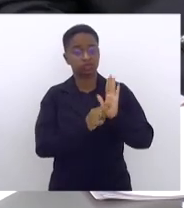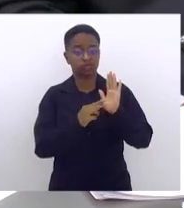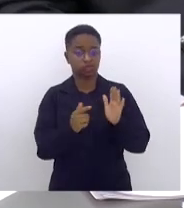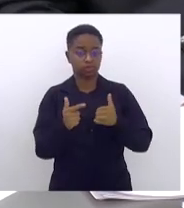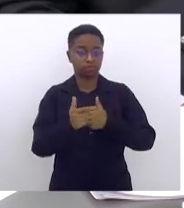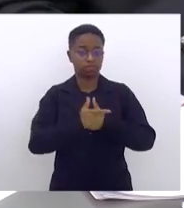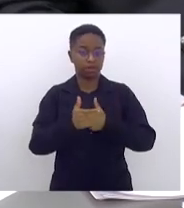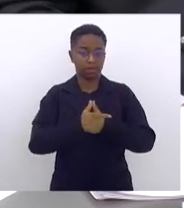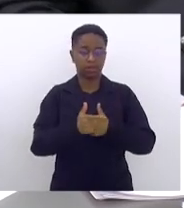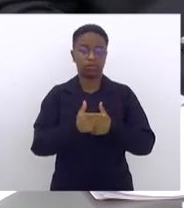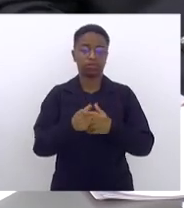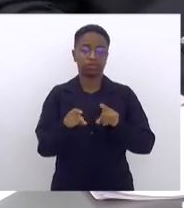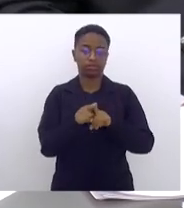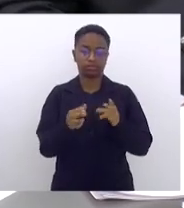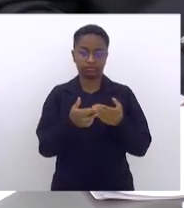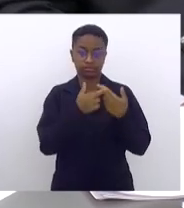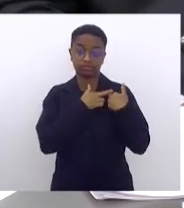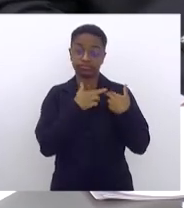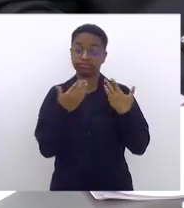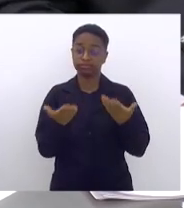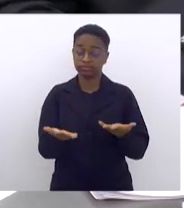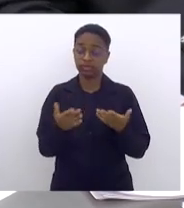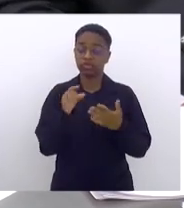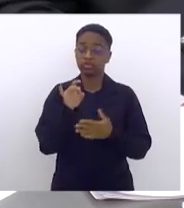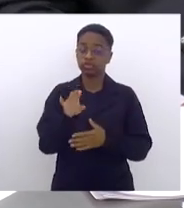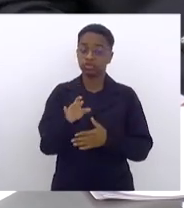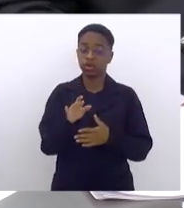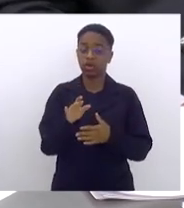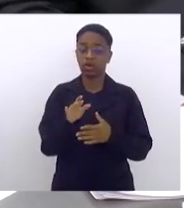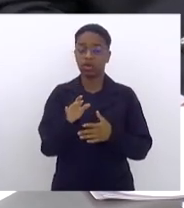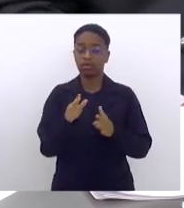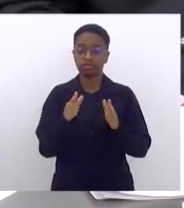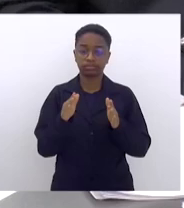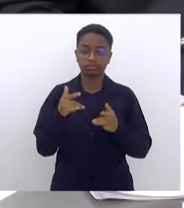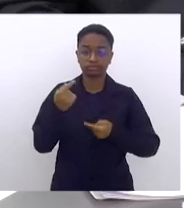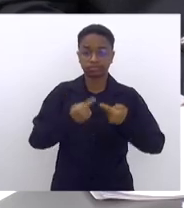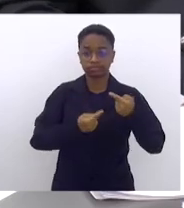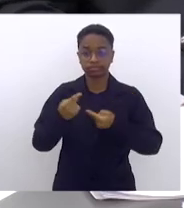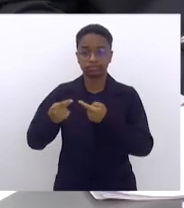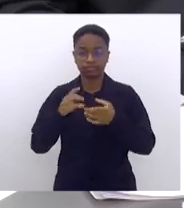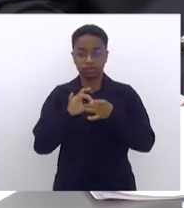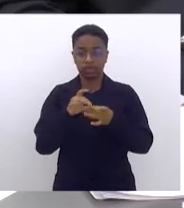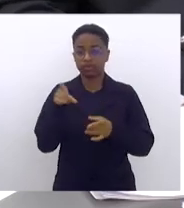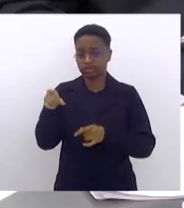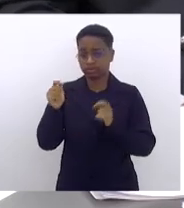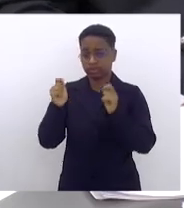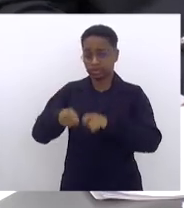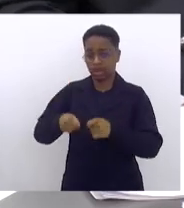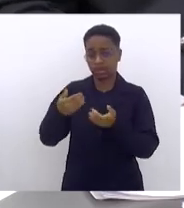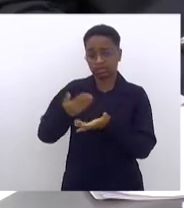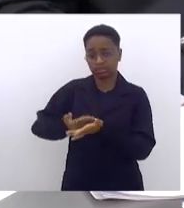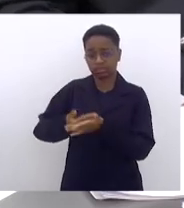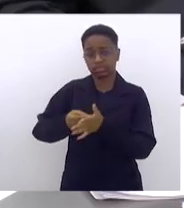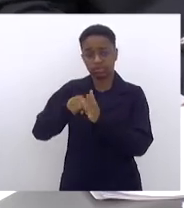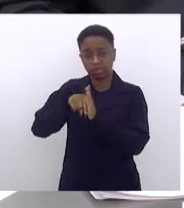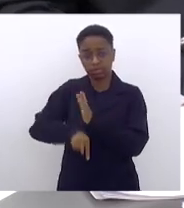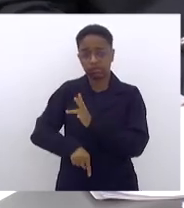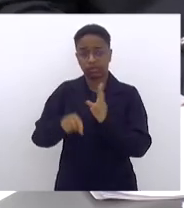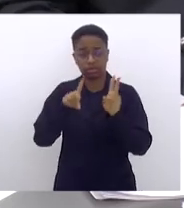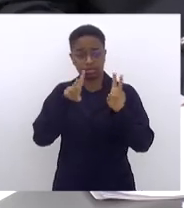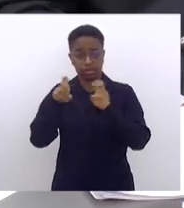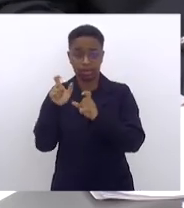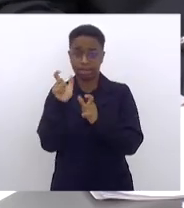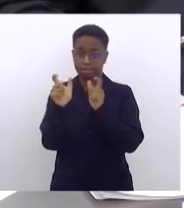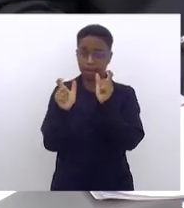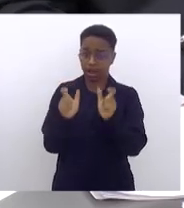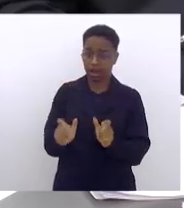papel e responsabilidade. Então, apenas para contribuir, para que Vossa Excelência possa se aprofundar nessas